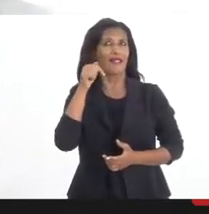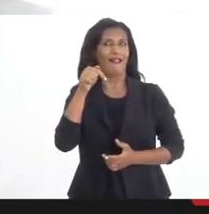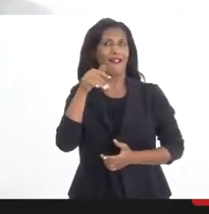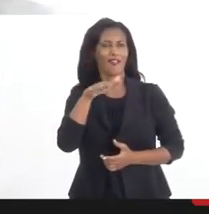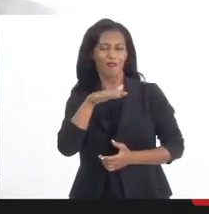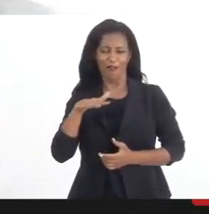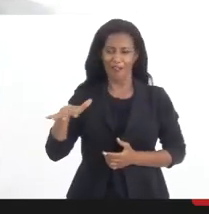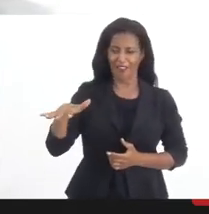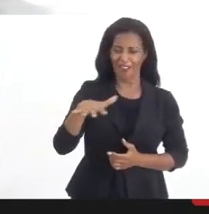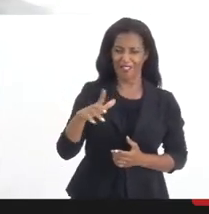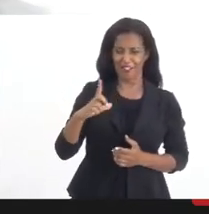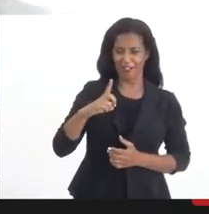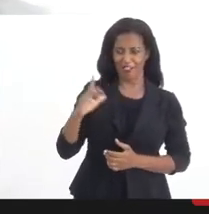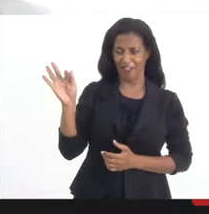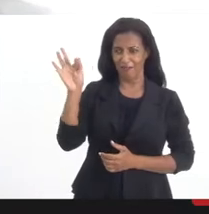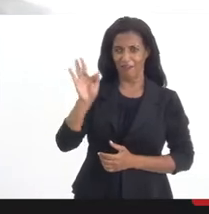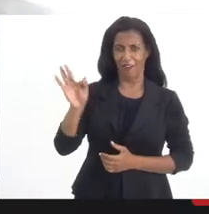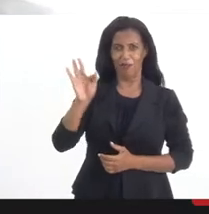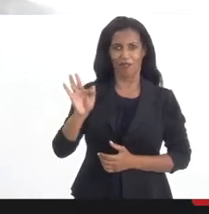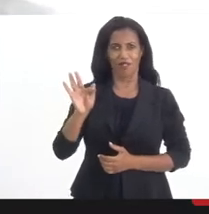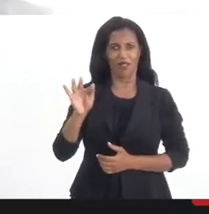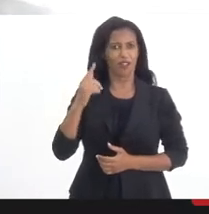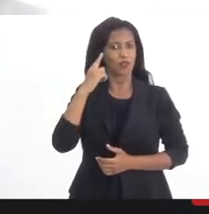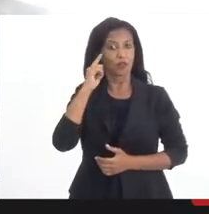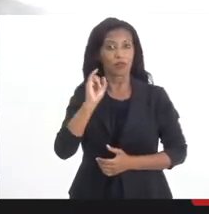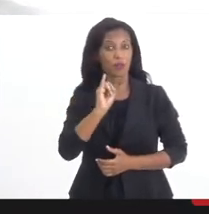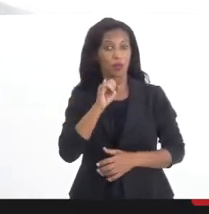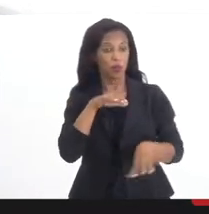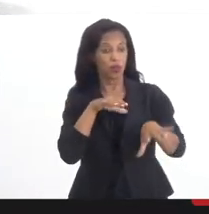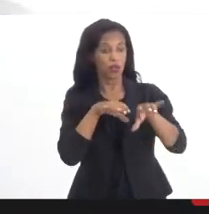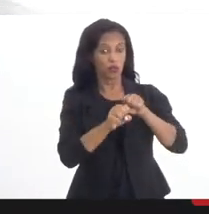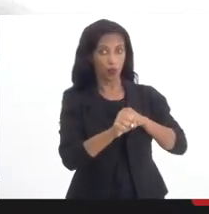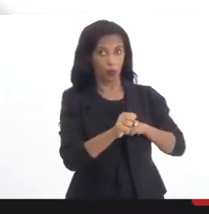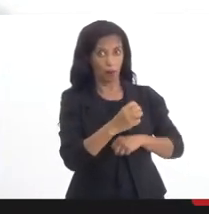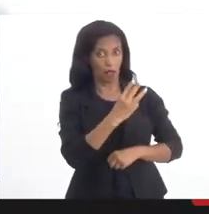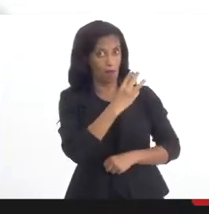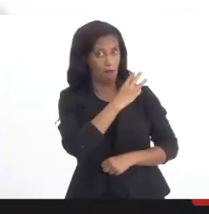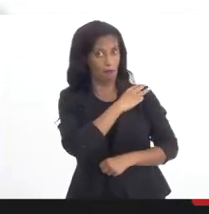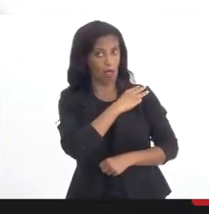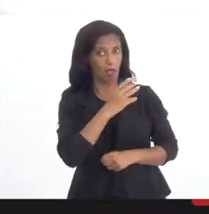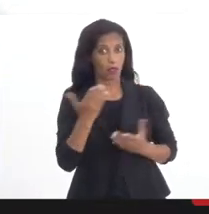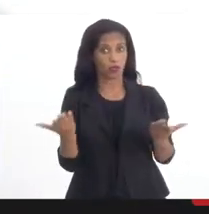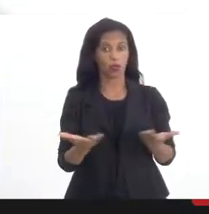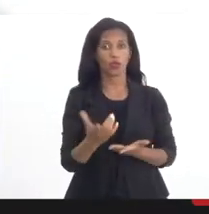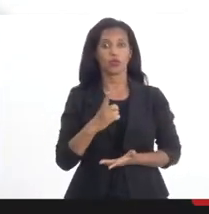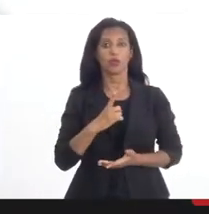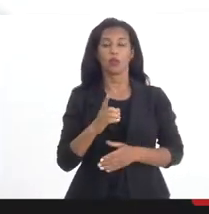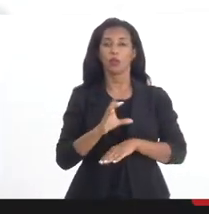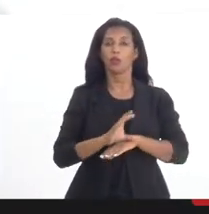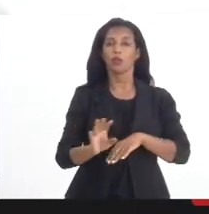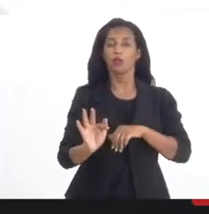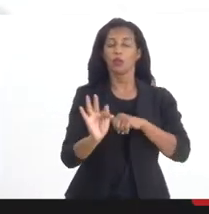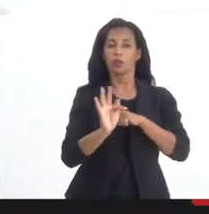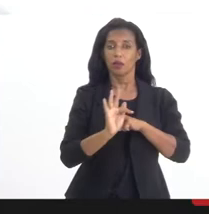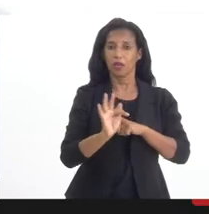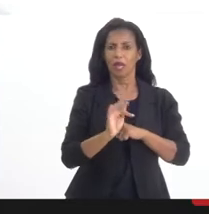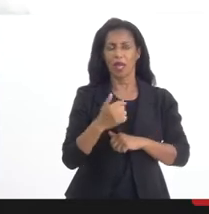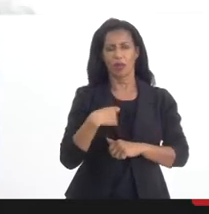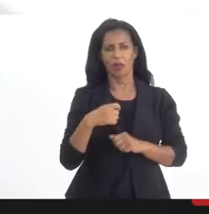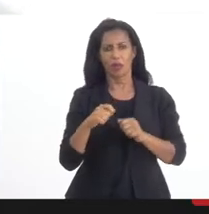moro. E eu não sei se quando eles concluírem esse ensino médio, que hoje a gente tem uma escola técnica no campus, eu fiz